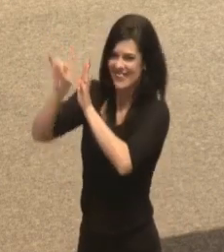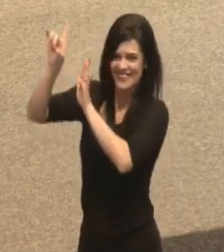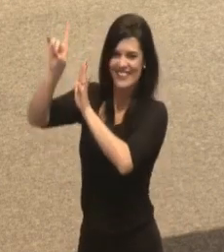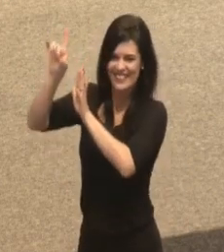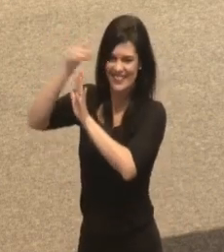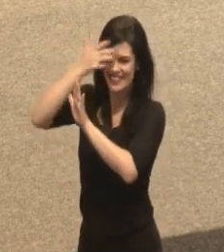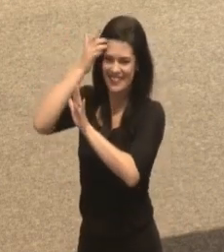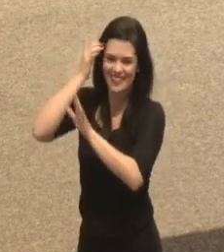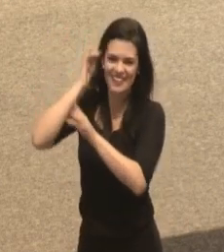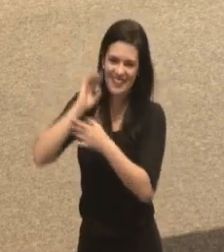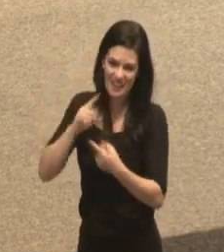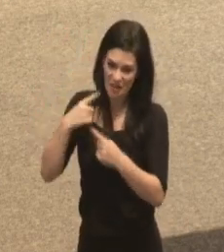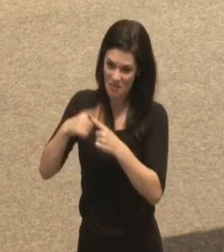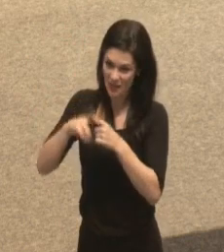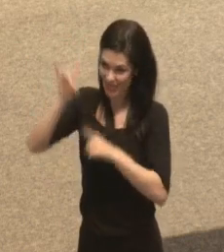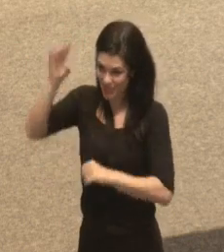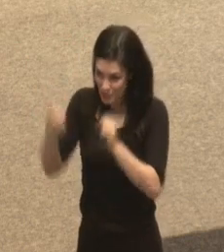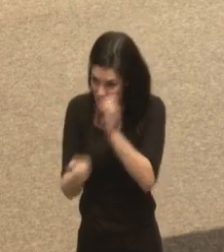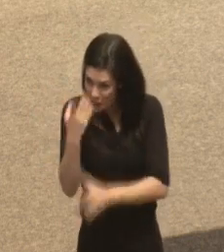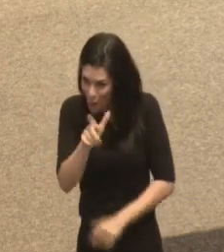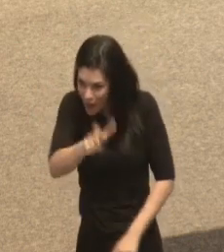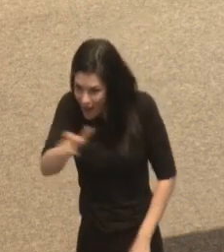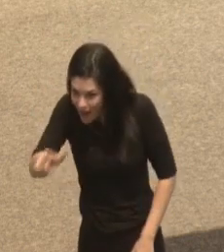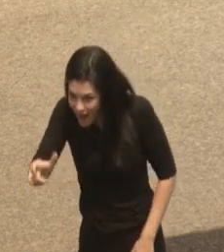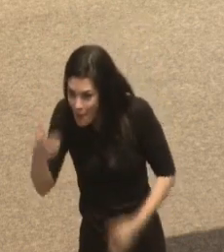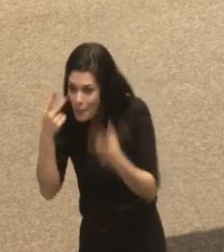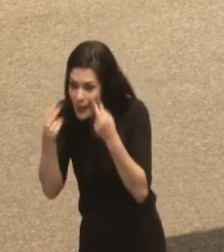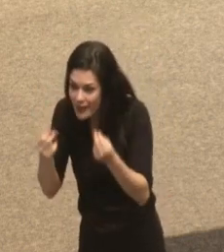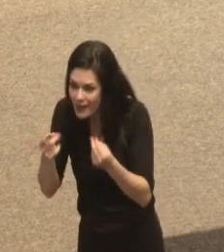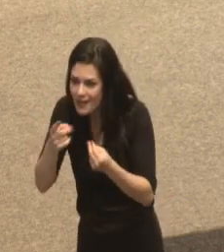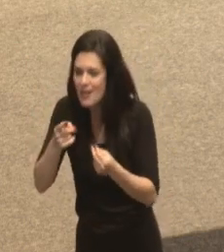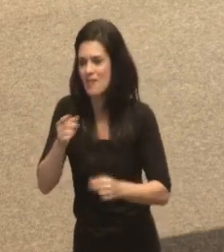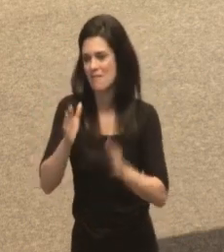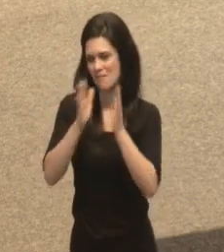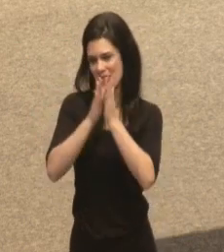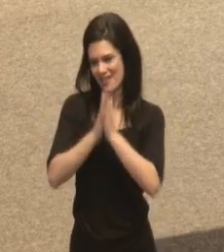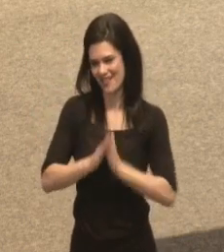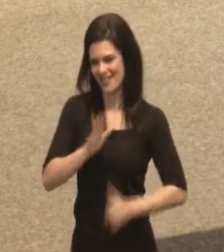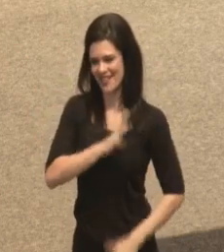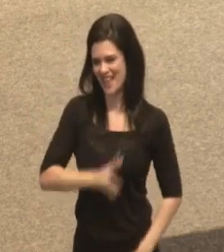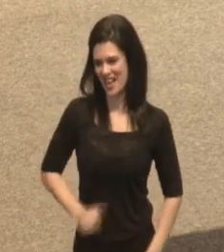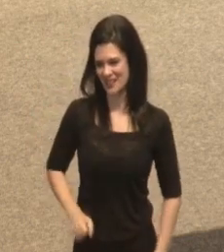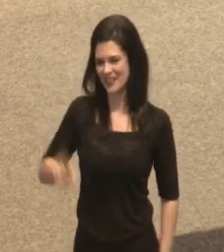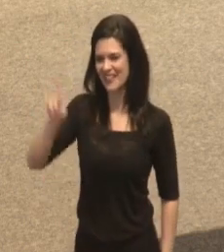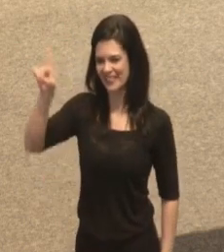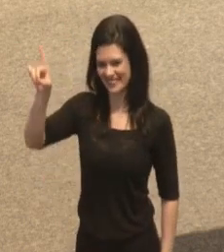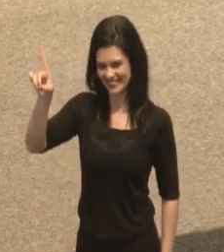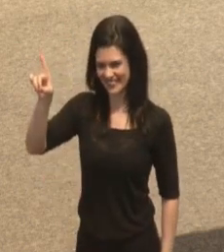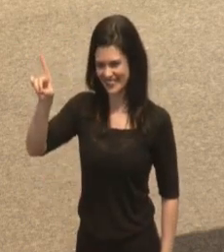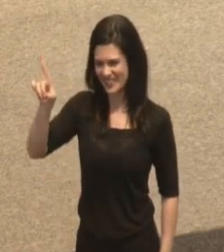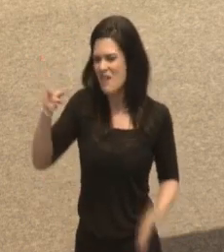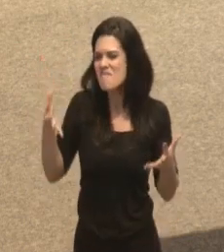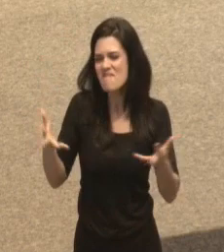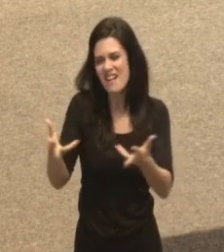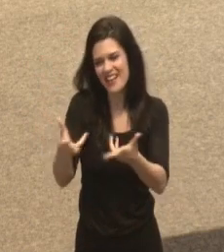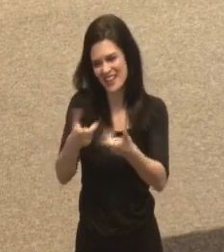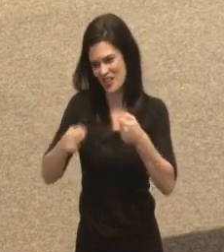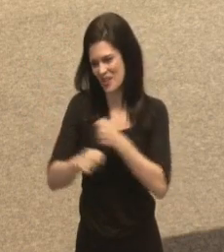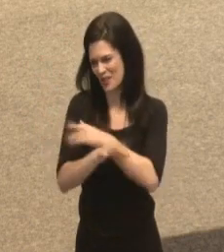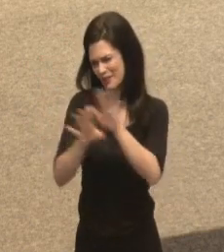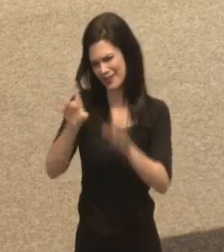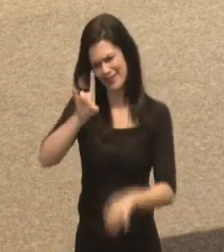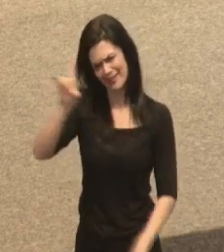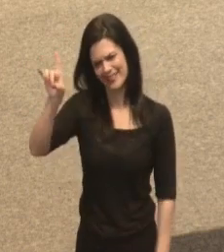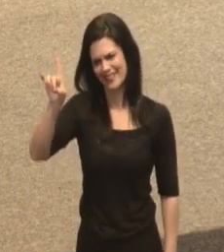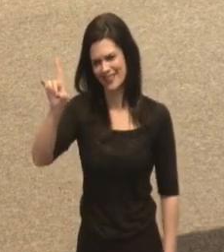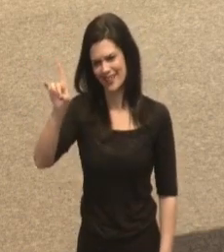para isso. E é nisso que nós encontramos a plenitude de vida. Como é bom glorificar o nome do Senhor, até porque nós